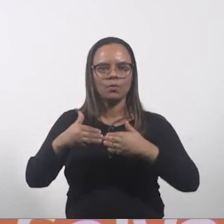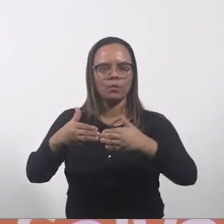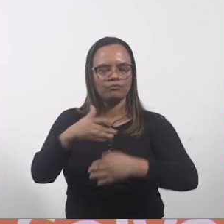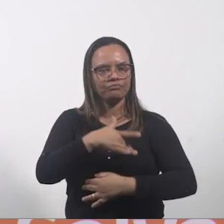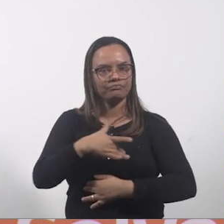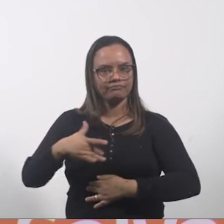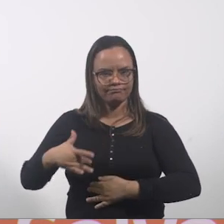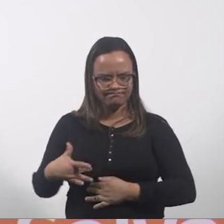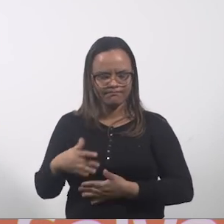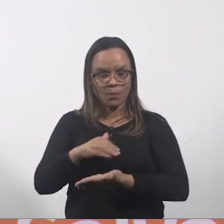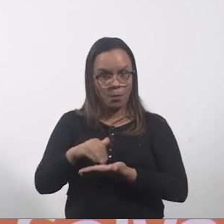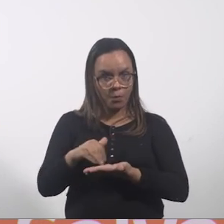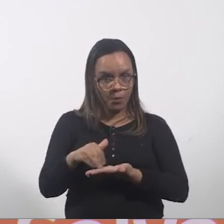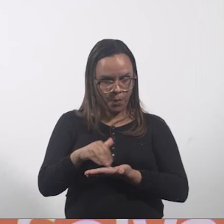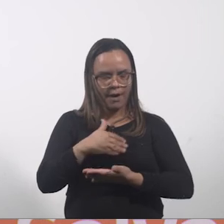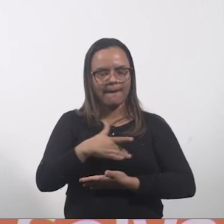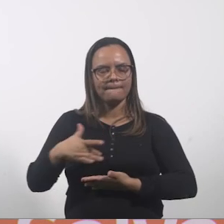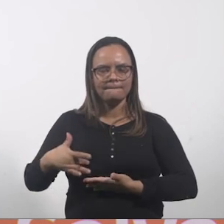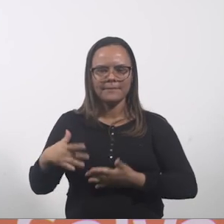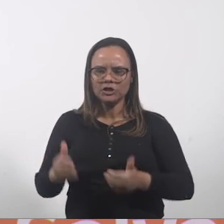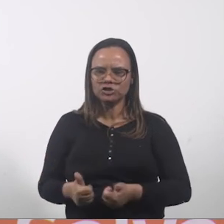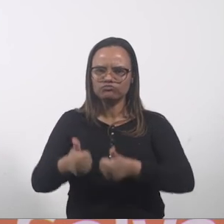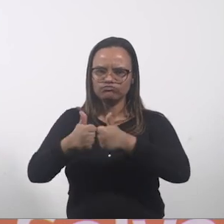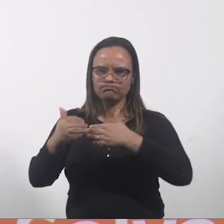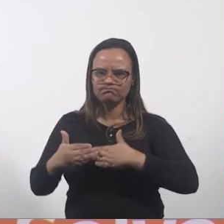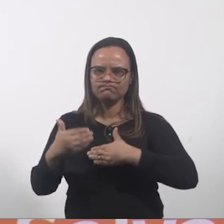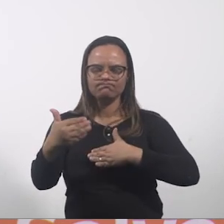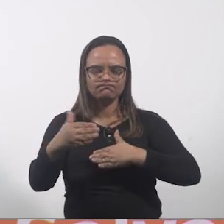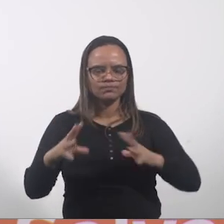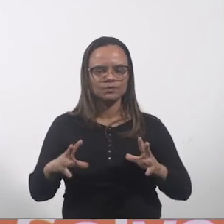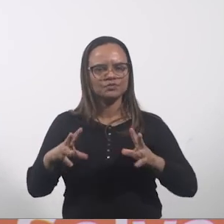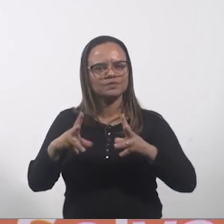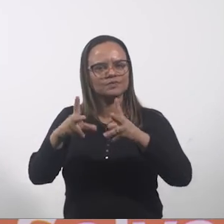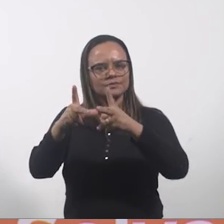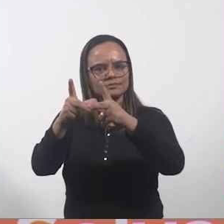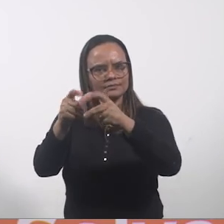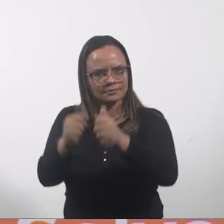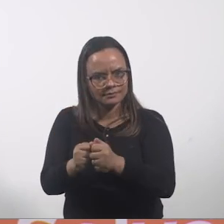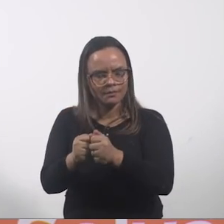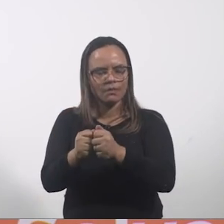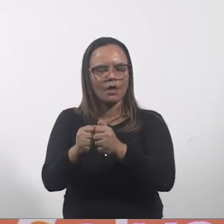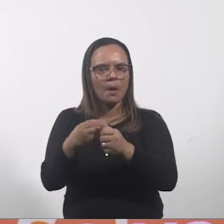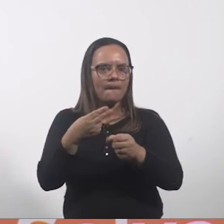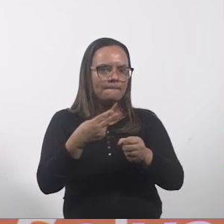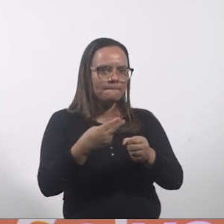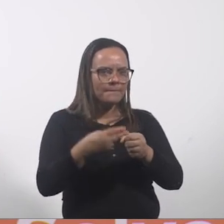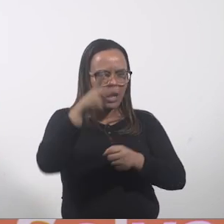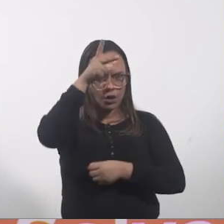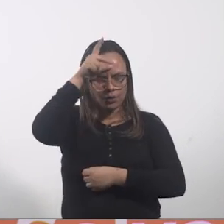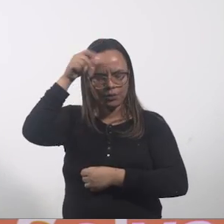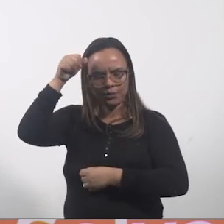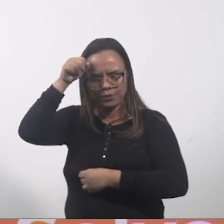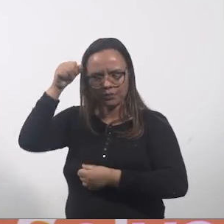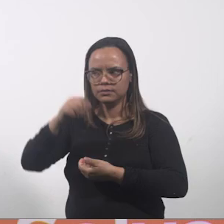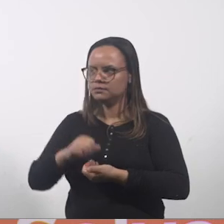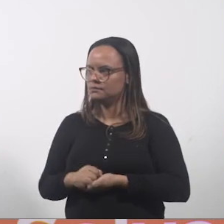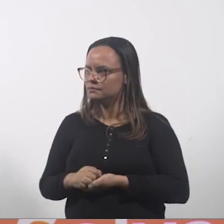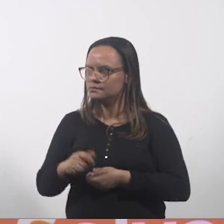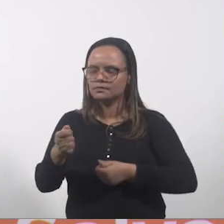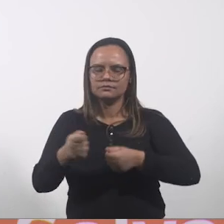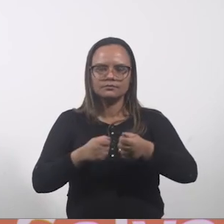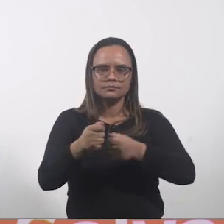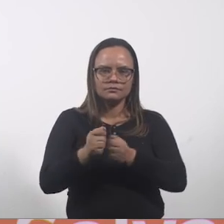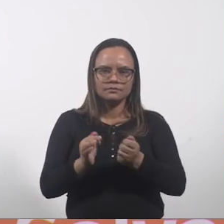tem feito esse trabalho mais à frente de toda a Prefeitura aqui, né, com relação à questão do controle da